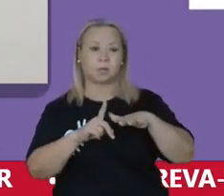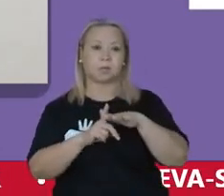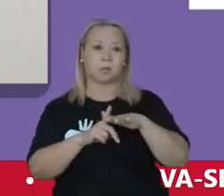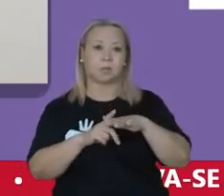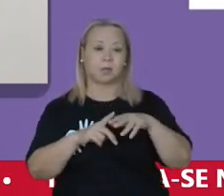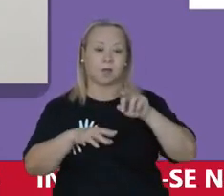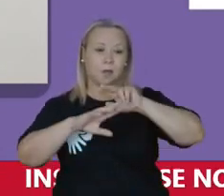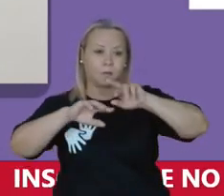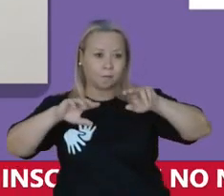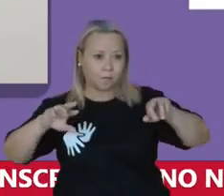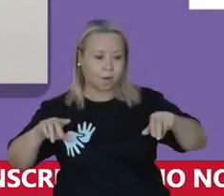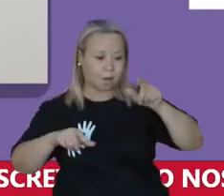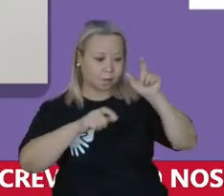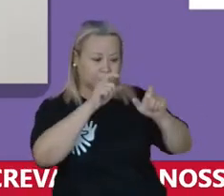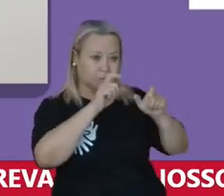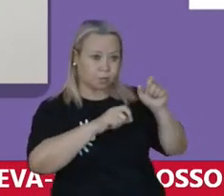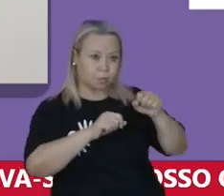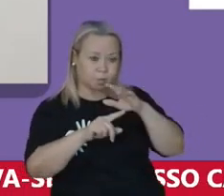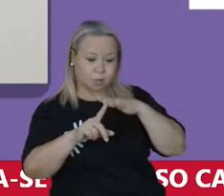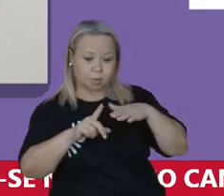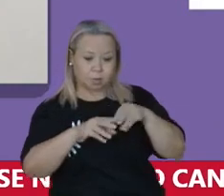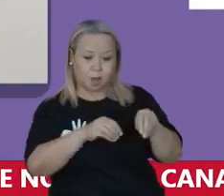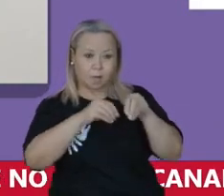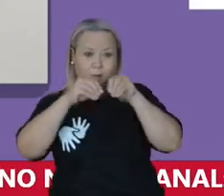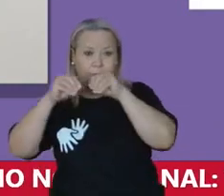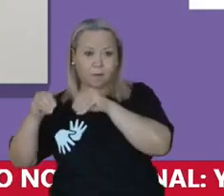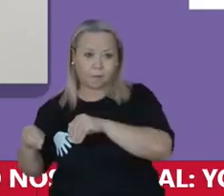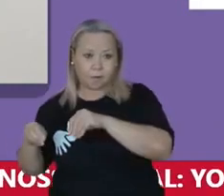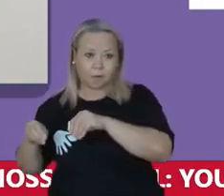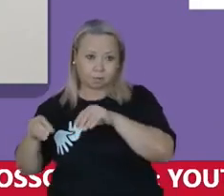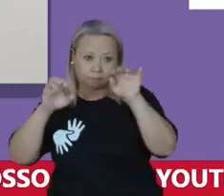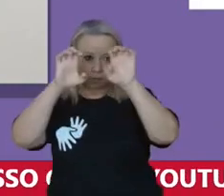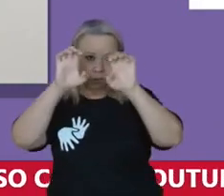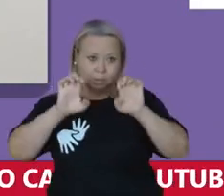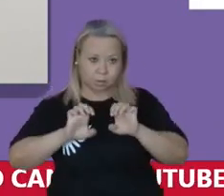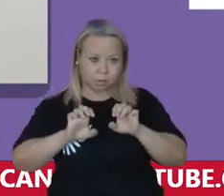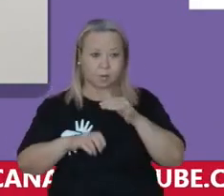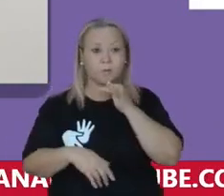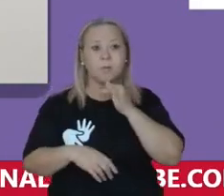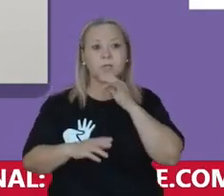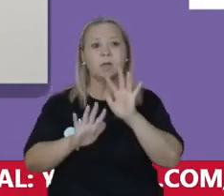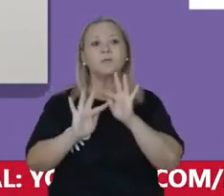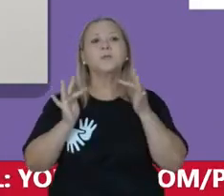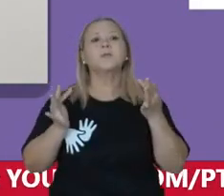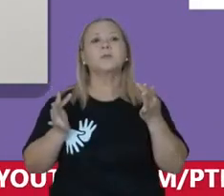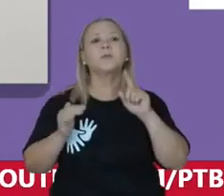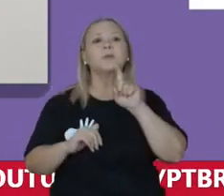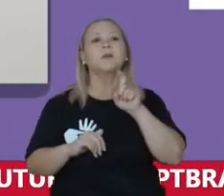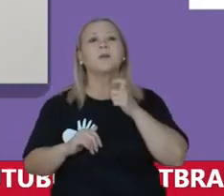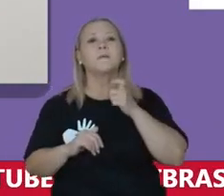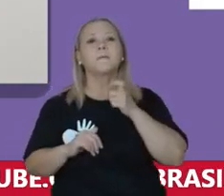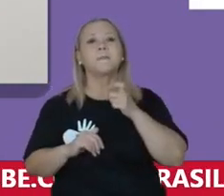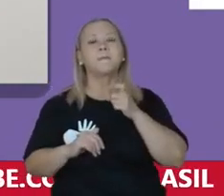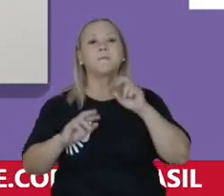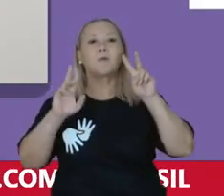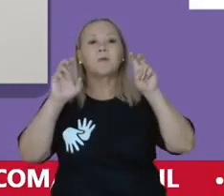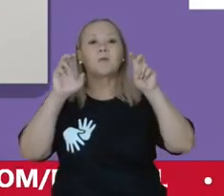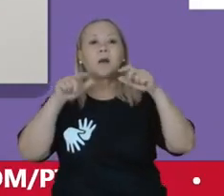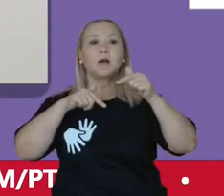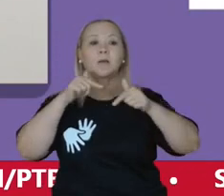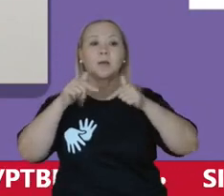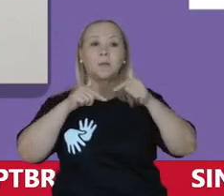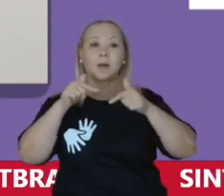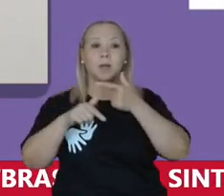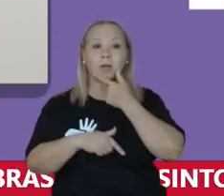vários sujeitos sociais que estavam fora desse sistema. Vou dar um exemplo muito simples, que é o caso do trabalhador